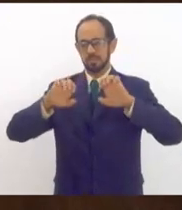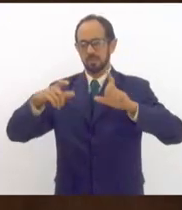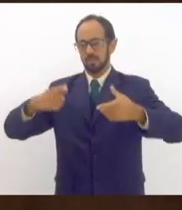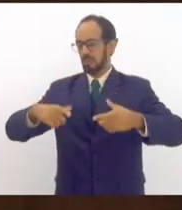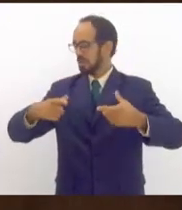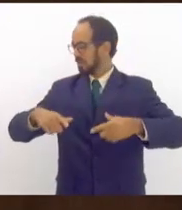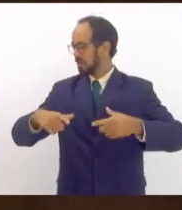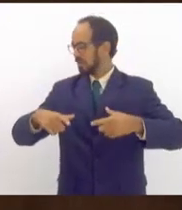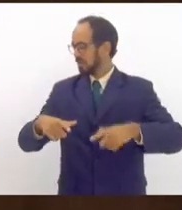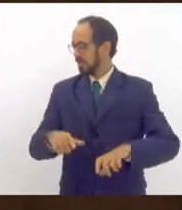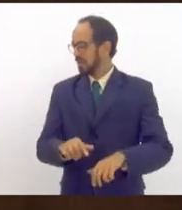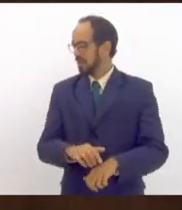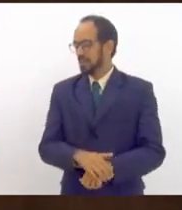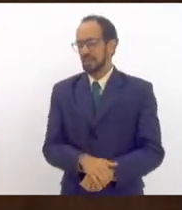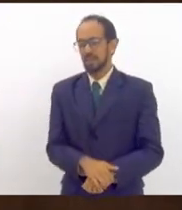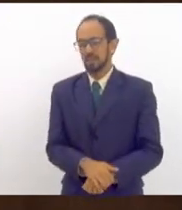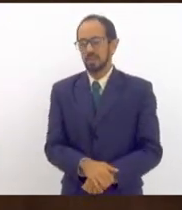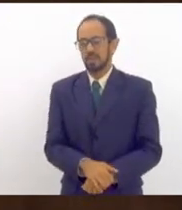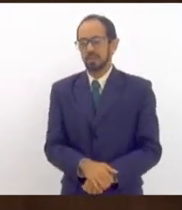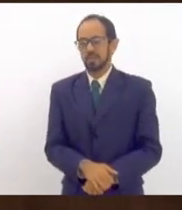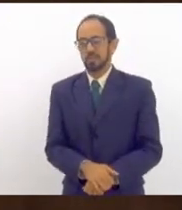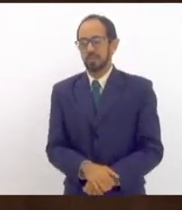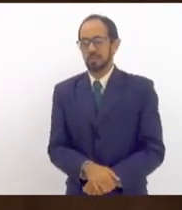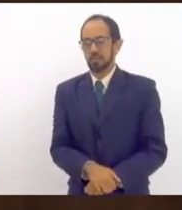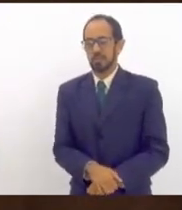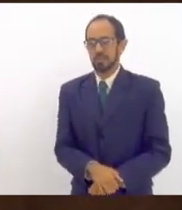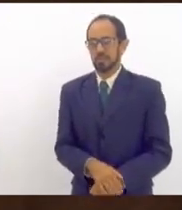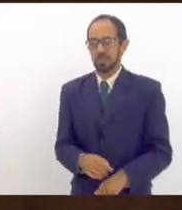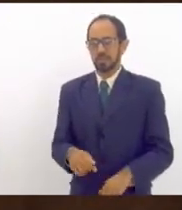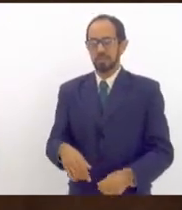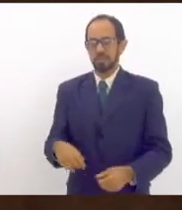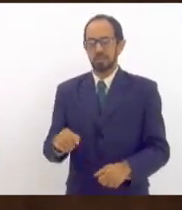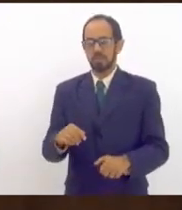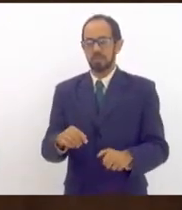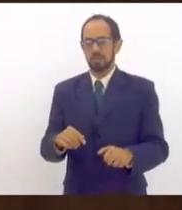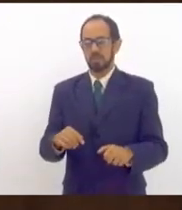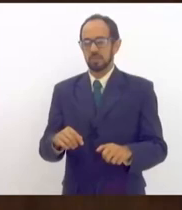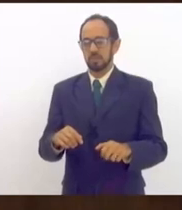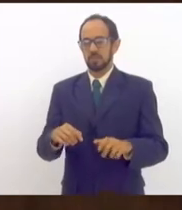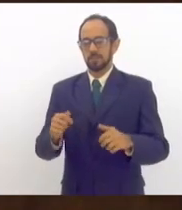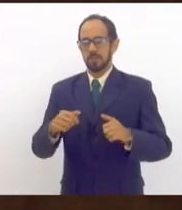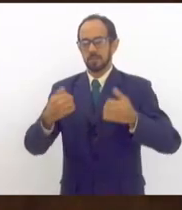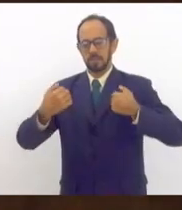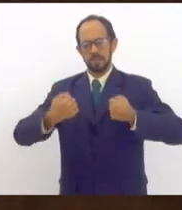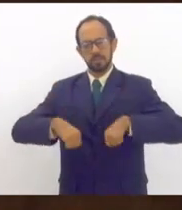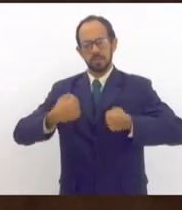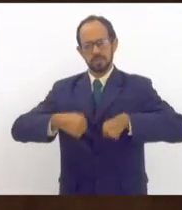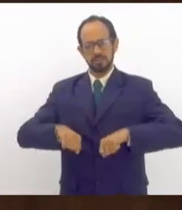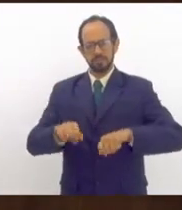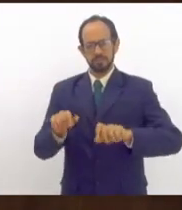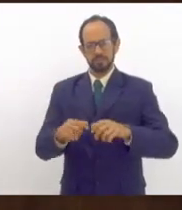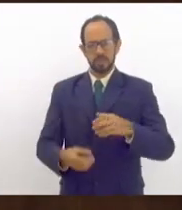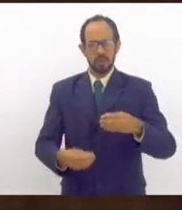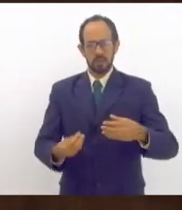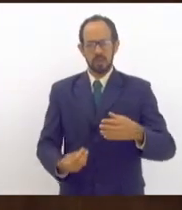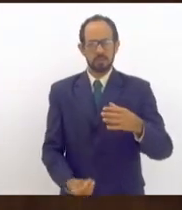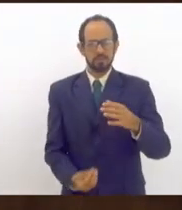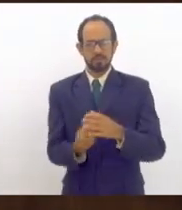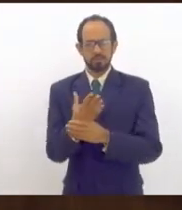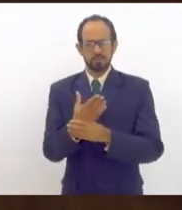vai certamente em longo caso criar demanda para a produção